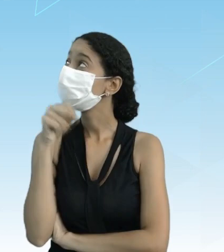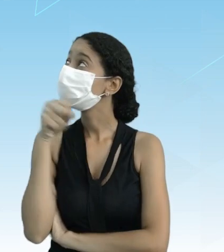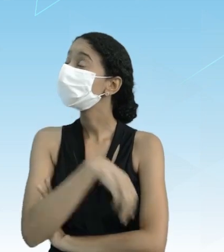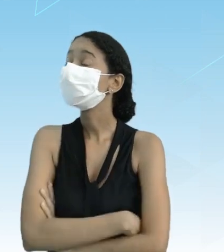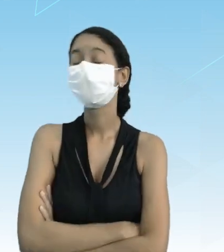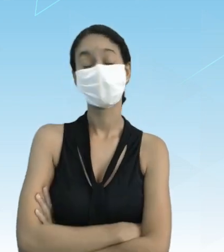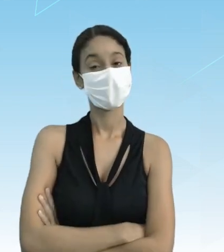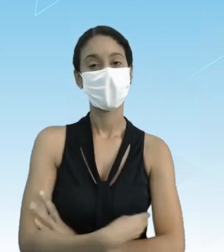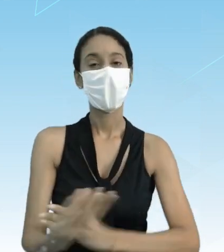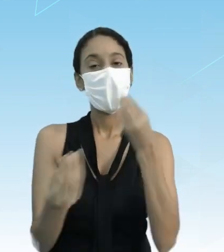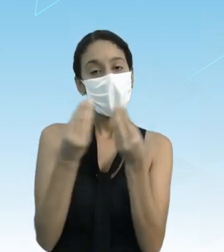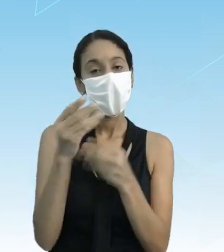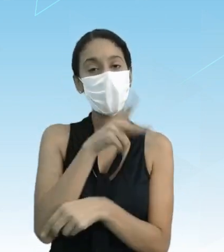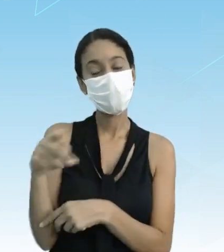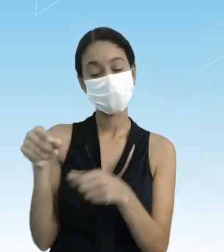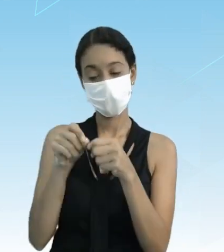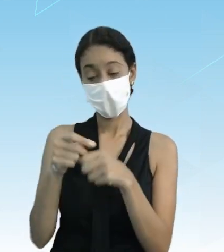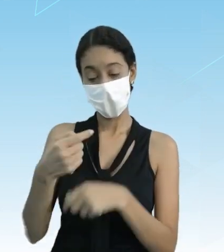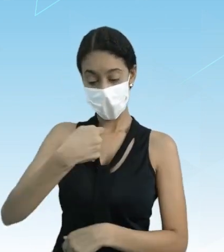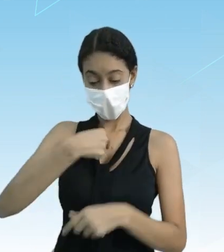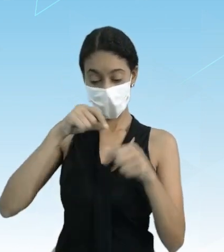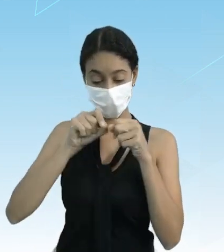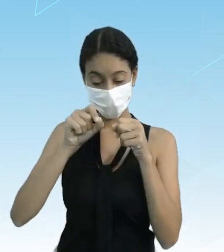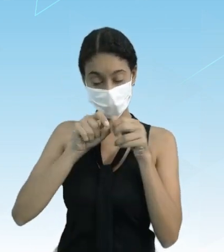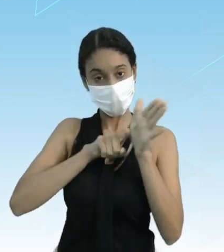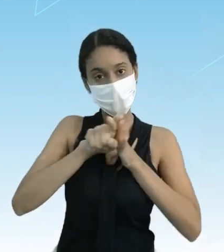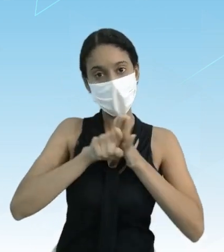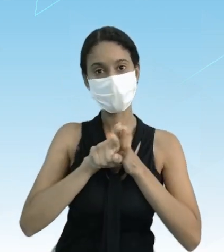Professora, como é que é? Eu fiz pesquisa.